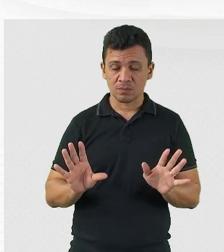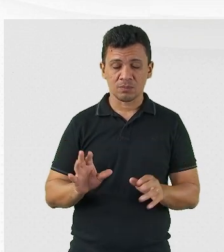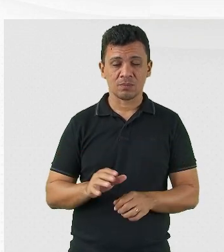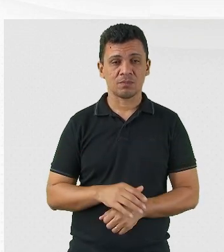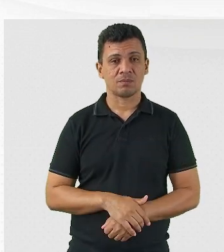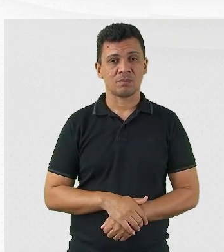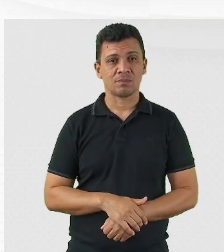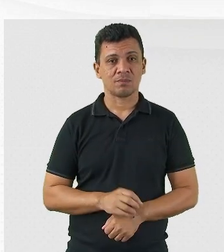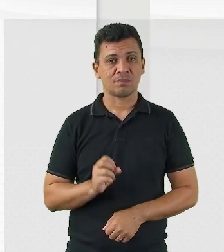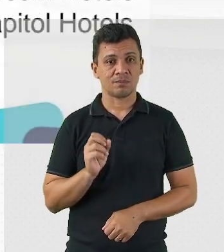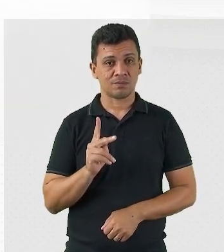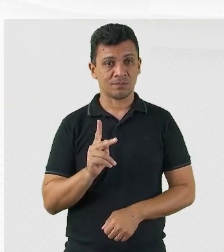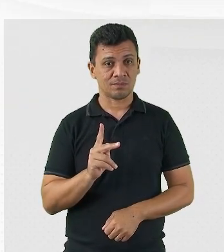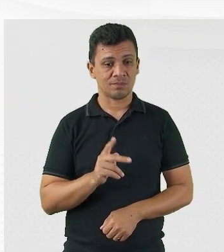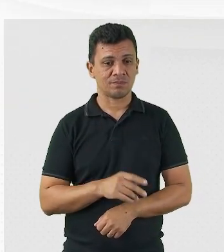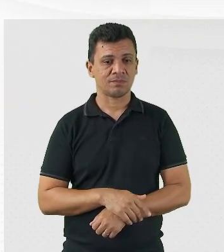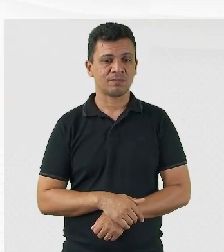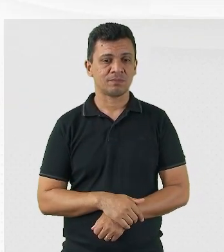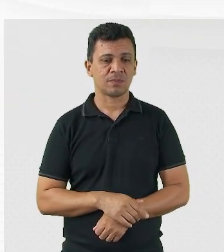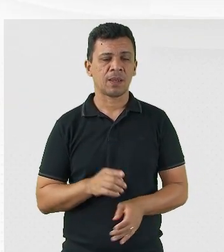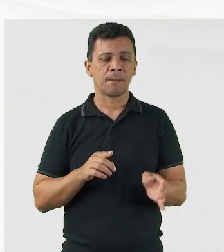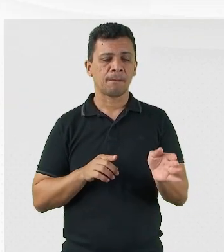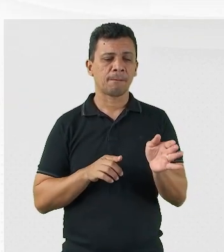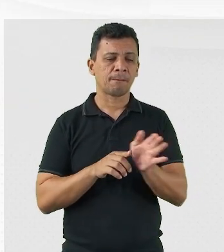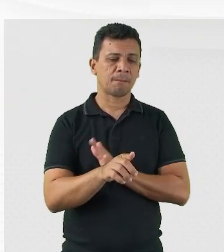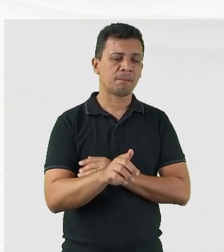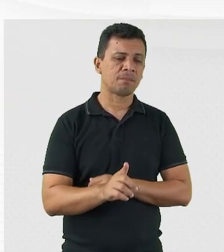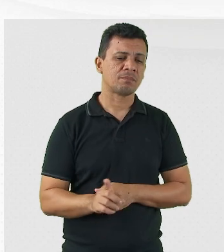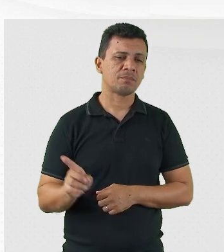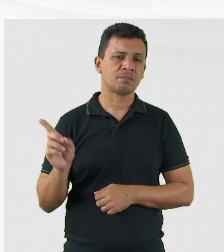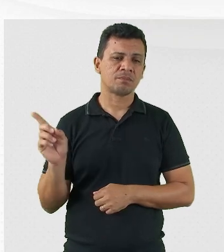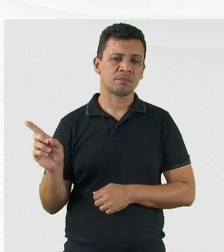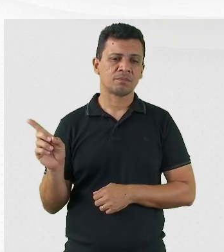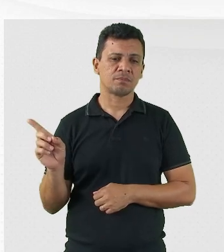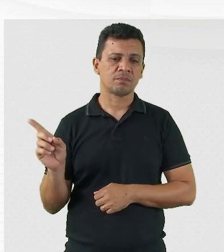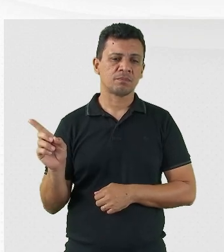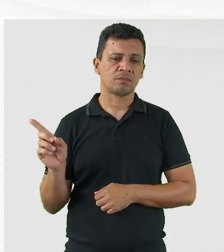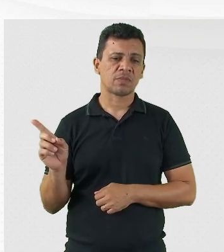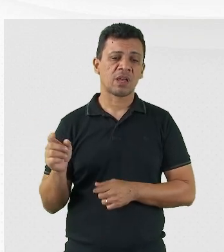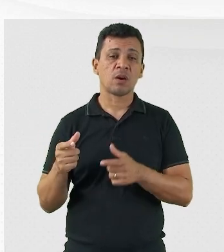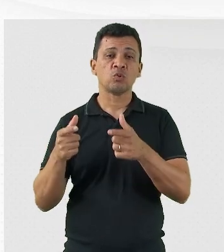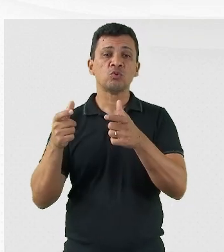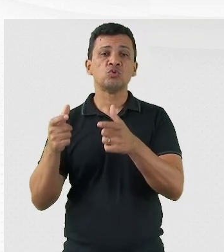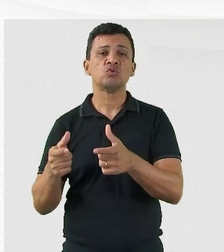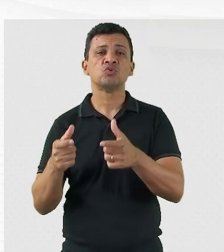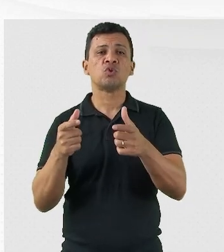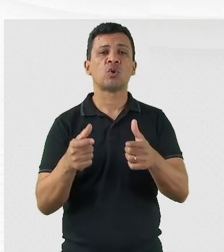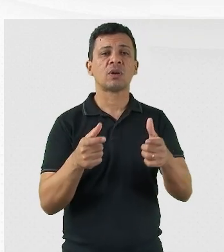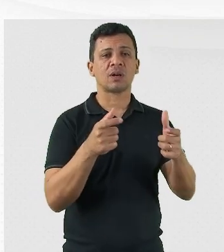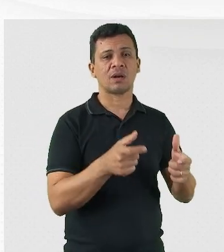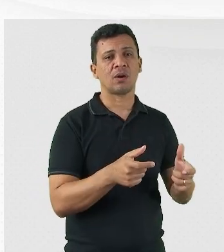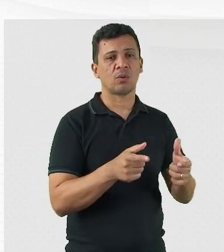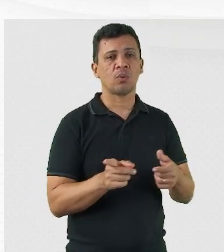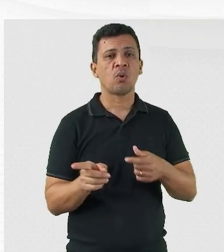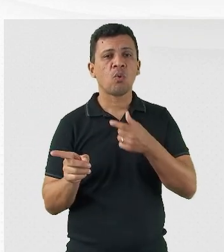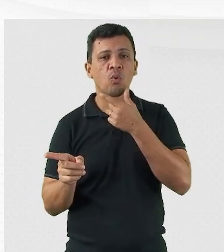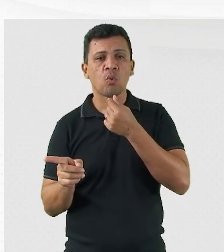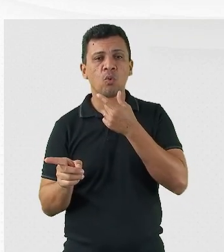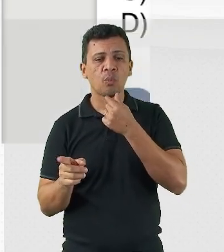disponíveis, certinho? Então, a nossa pergunta era sobre o local, né? Onde que esse